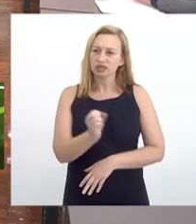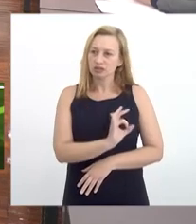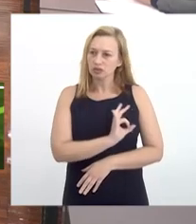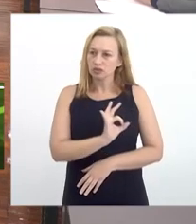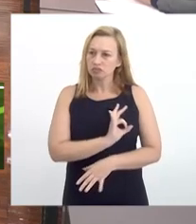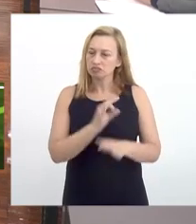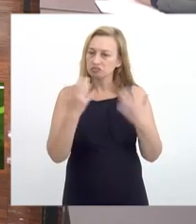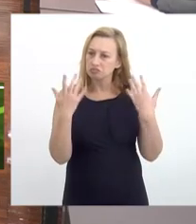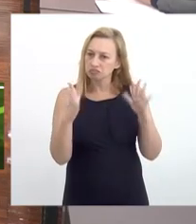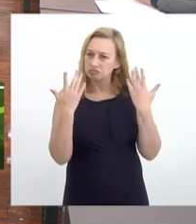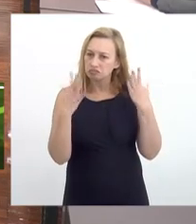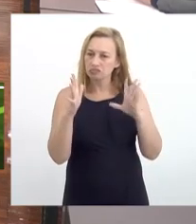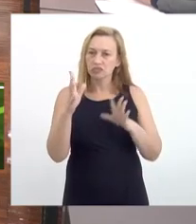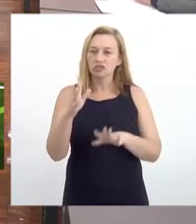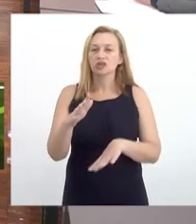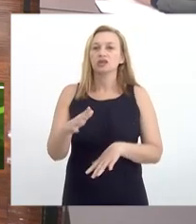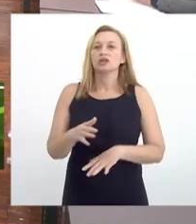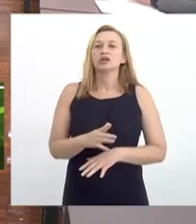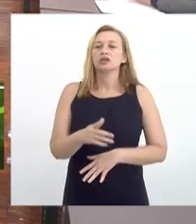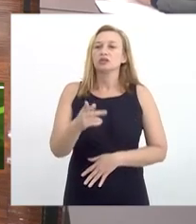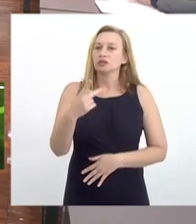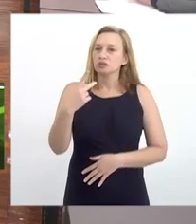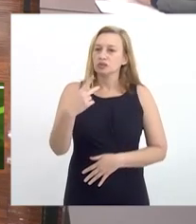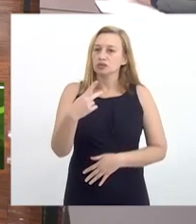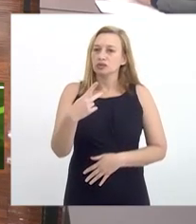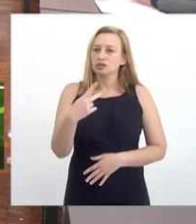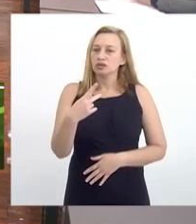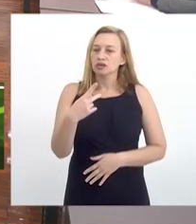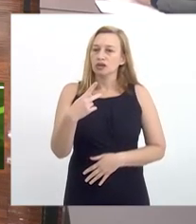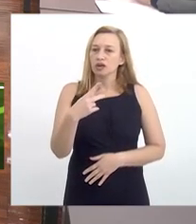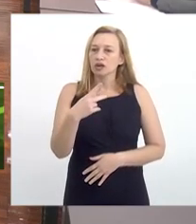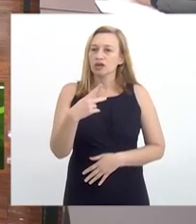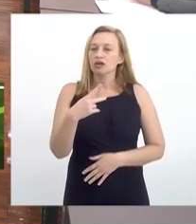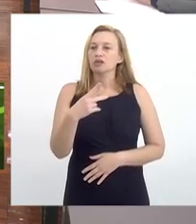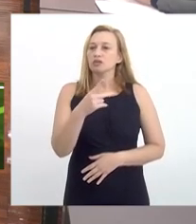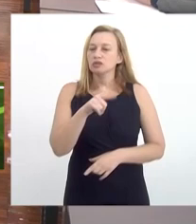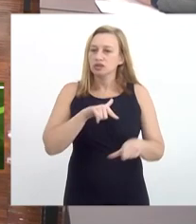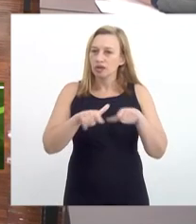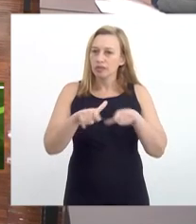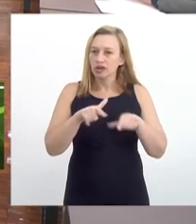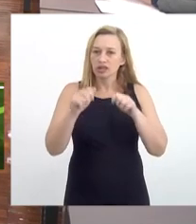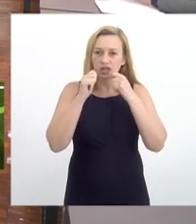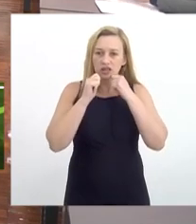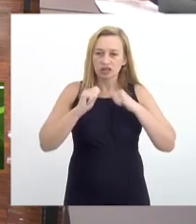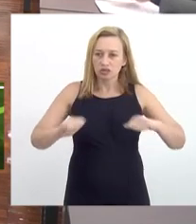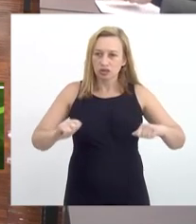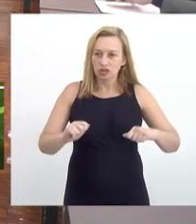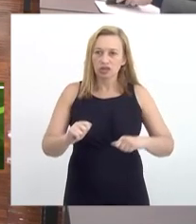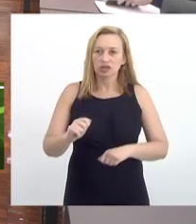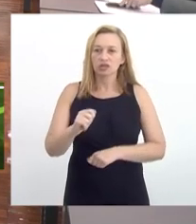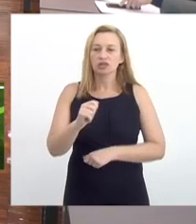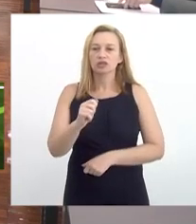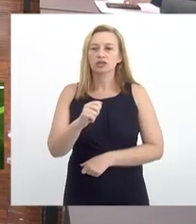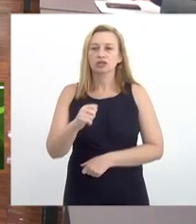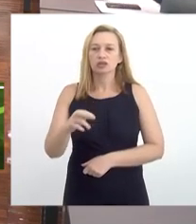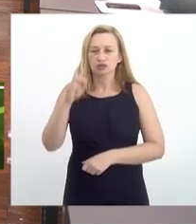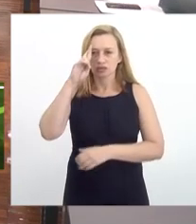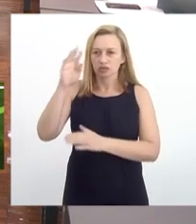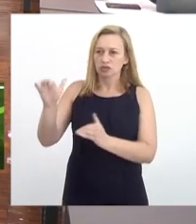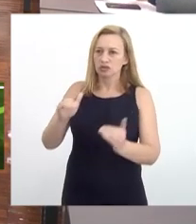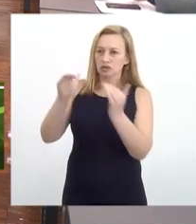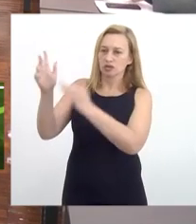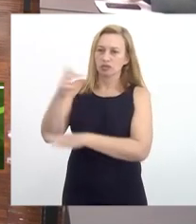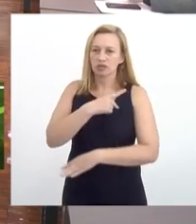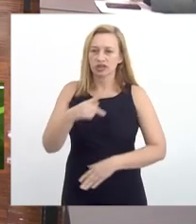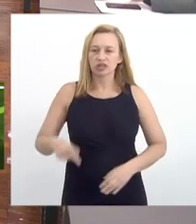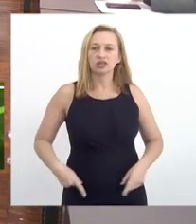da assessoria de V. Exª e do deputado Márcio Pacheco, da CCJ, que eu achei